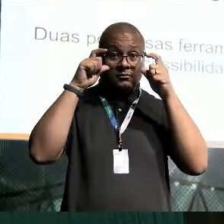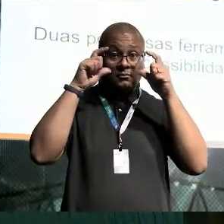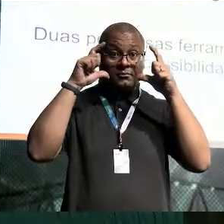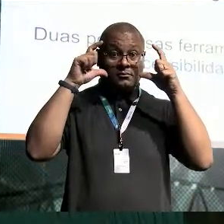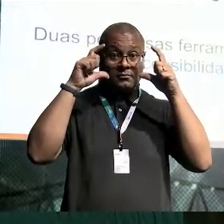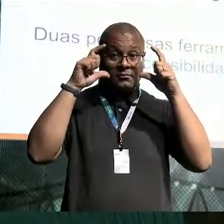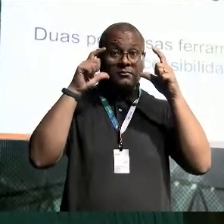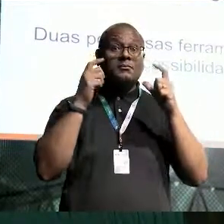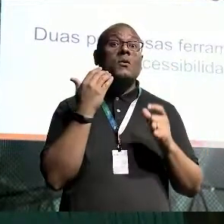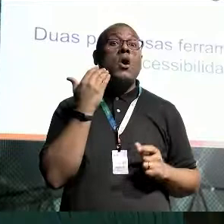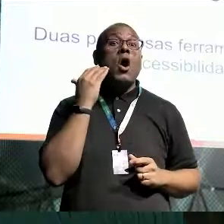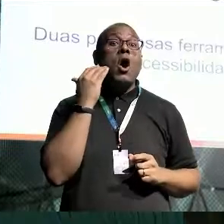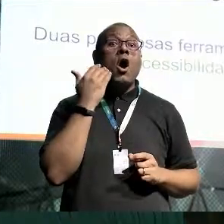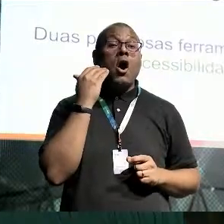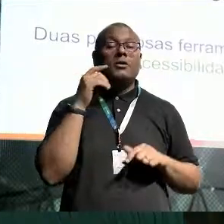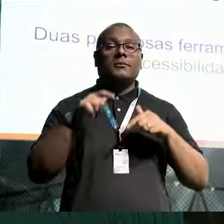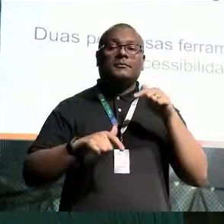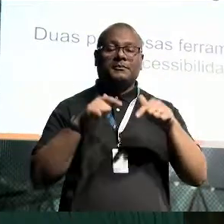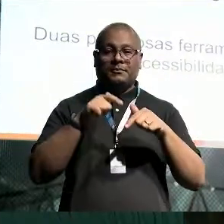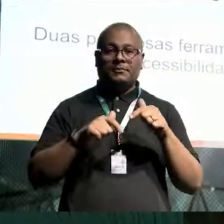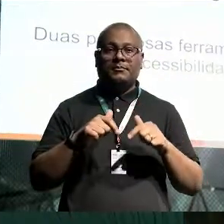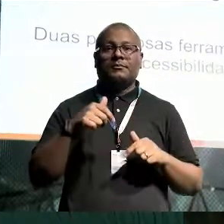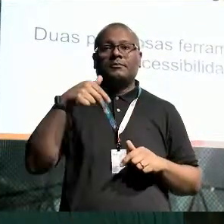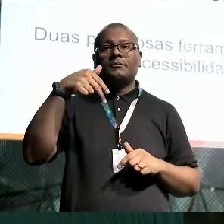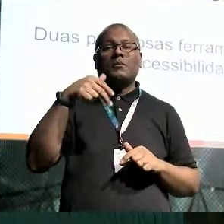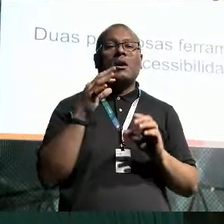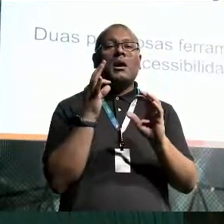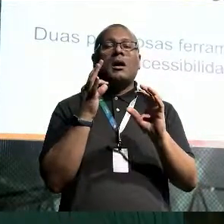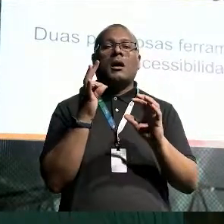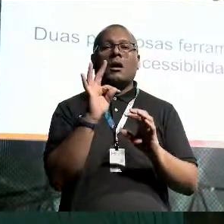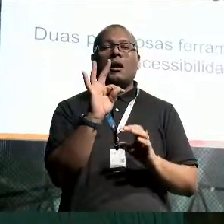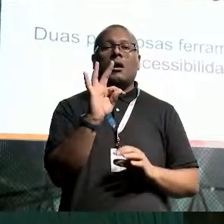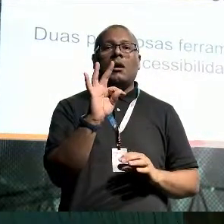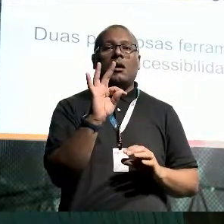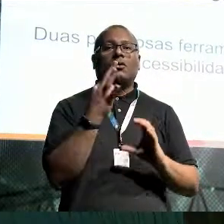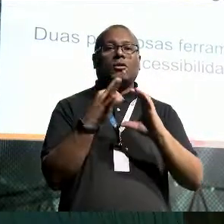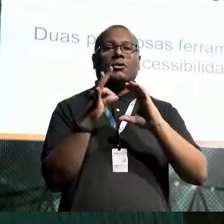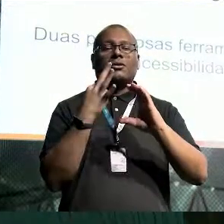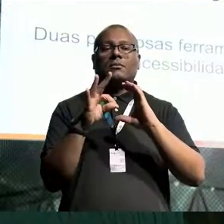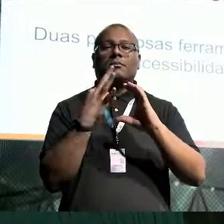grande e cor-de-rosa. Eu trabalho lá na ThoughtWorks e eu sou QA.